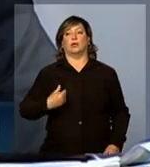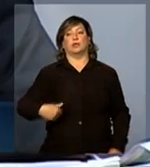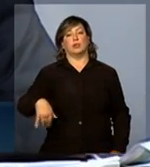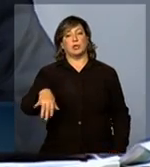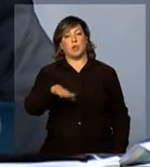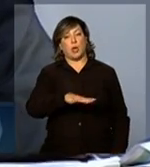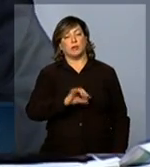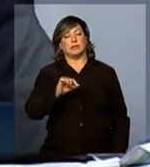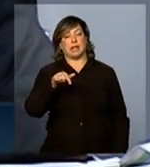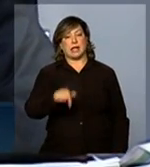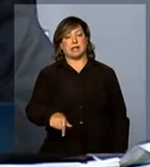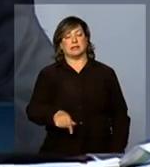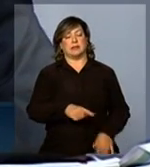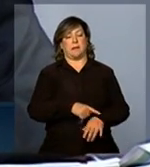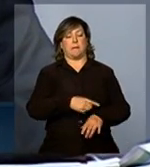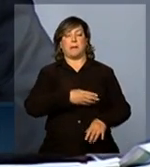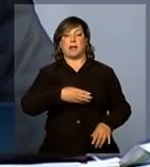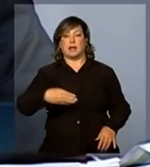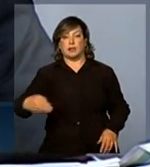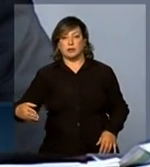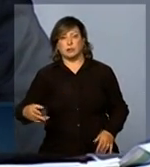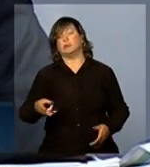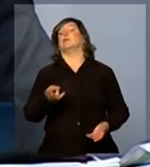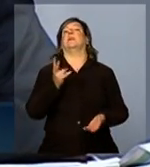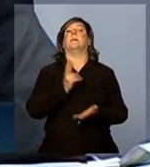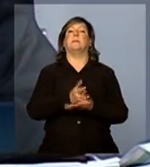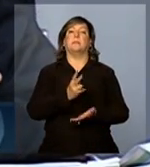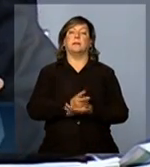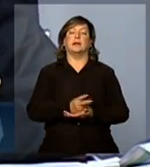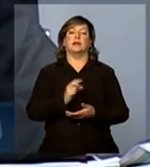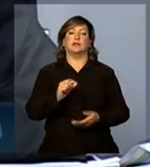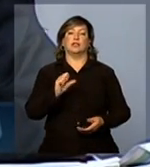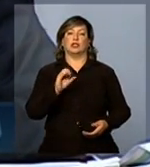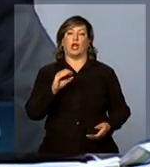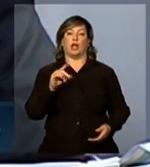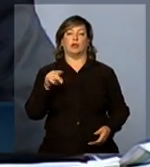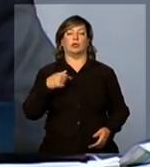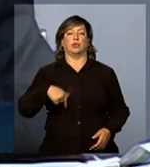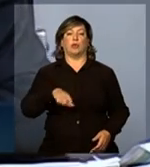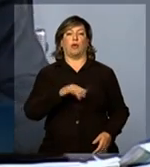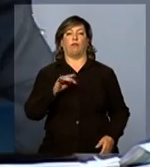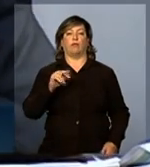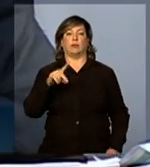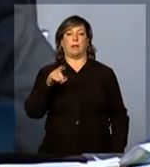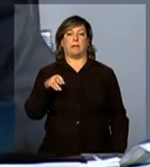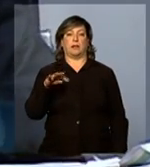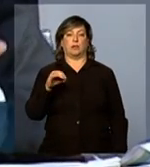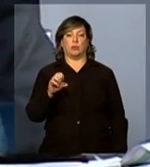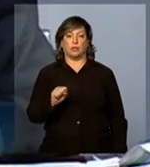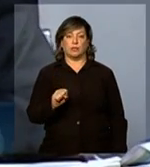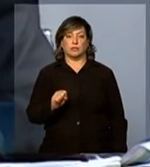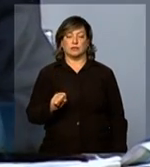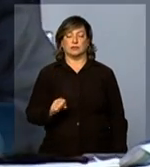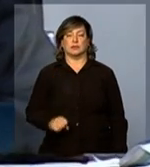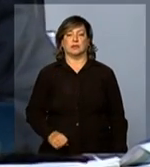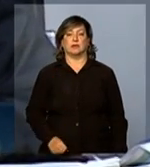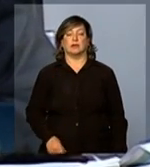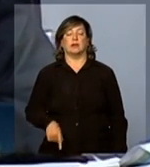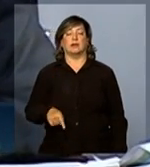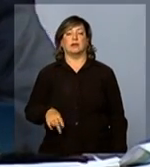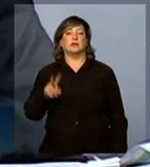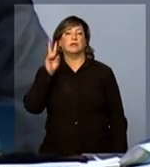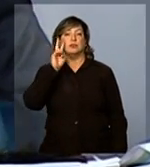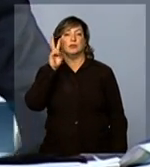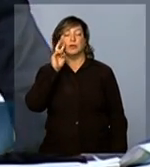Nós, nesse período, mantivemos sólidos os nossos fundamentos e, portanto, dadas as